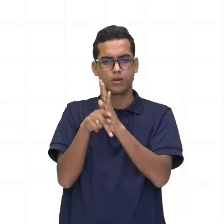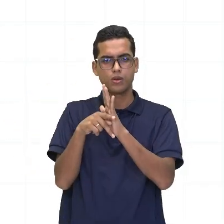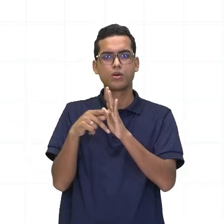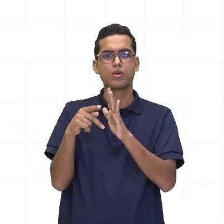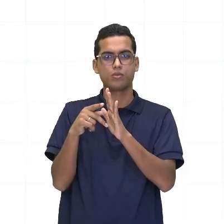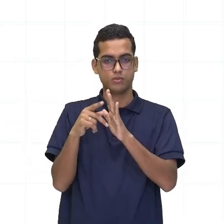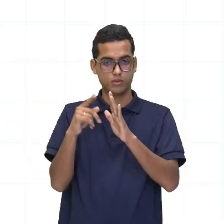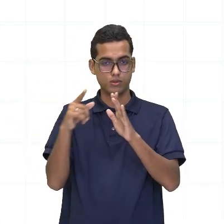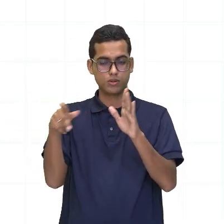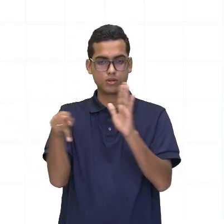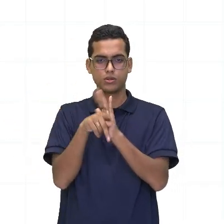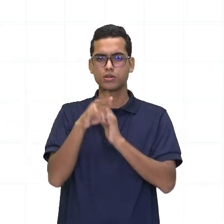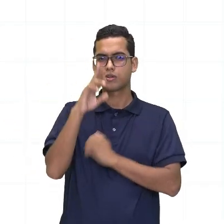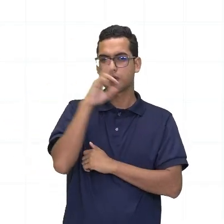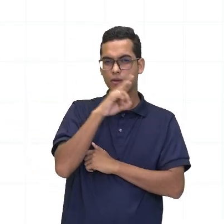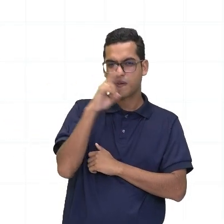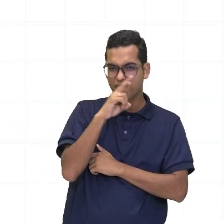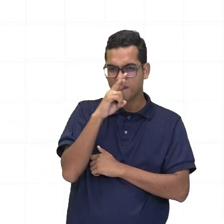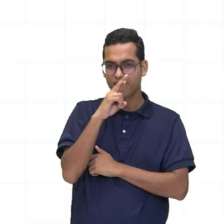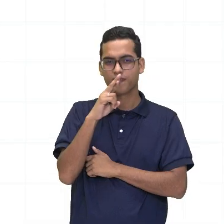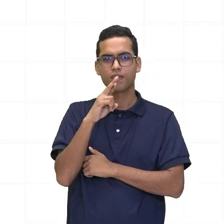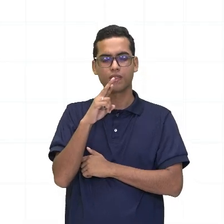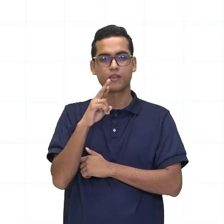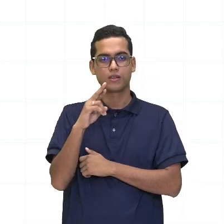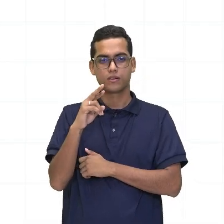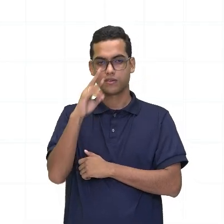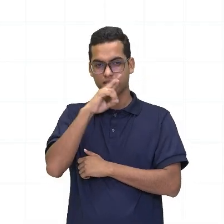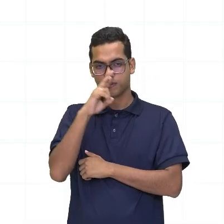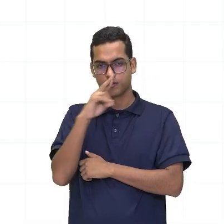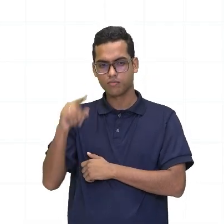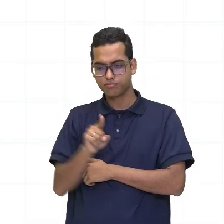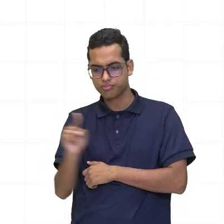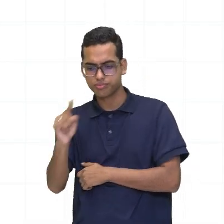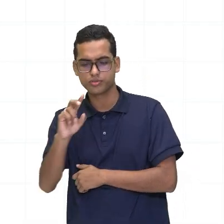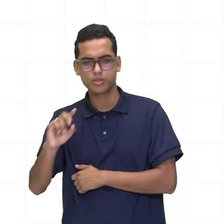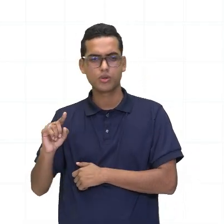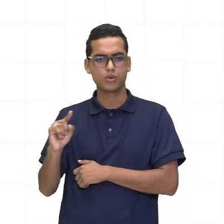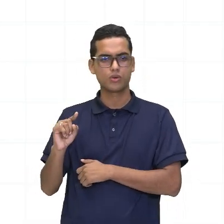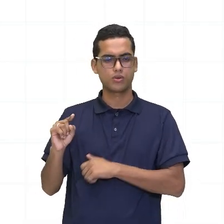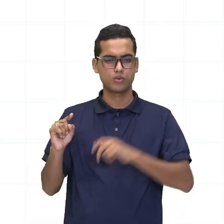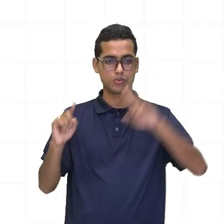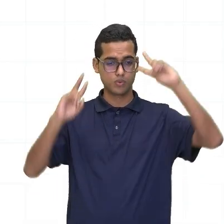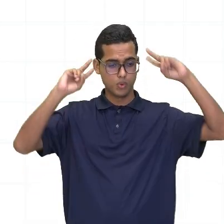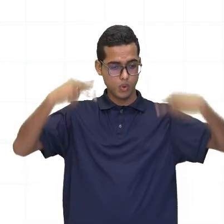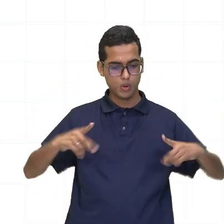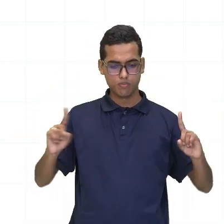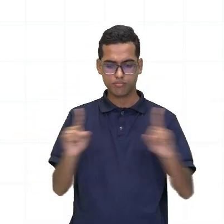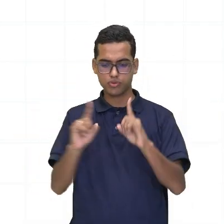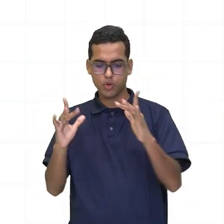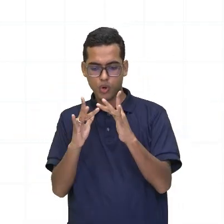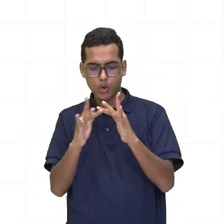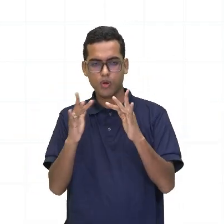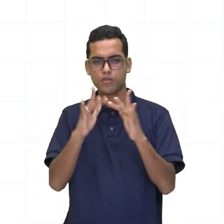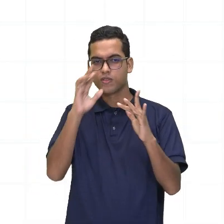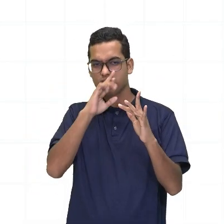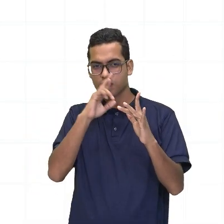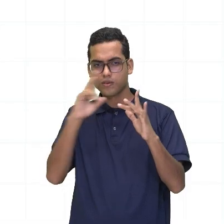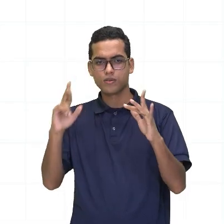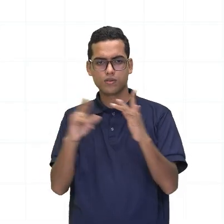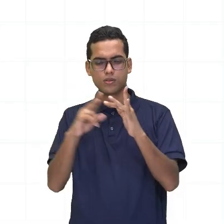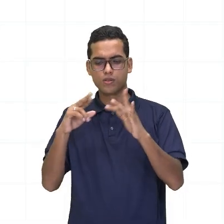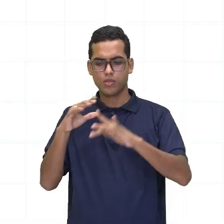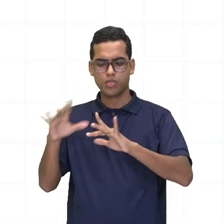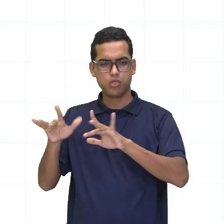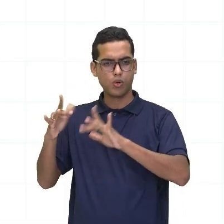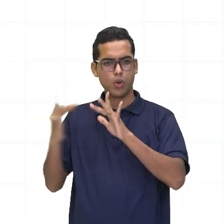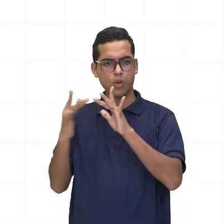riquetioses, né? Então, são doenças transmitidas por pulgas. Existiu aí, né, uma grande